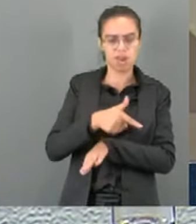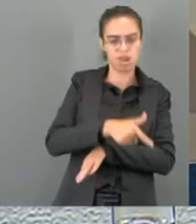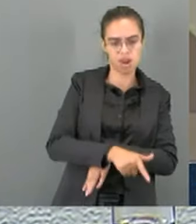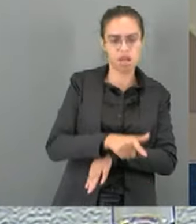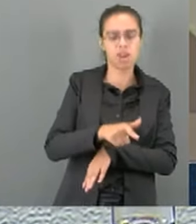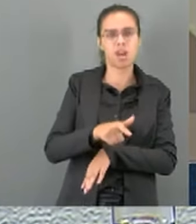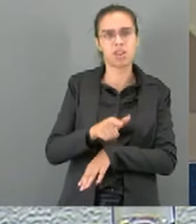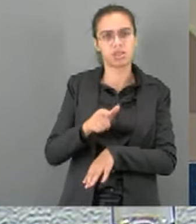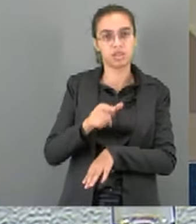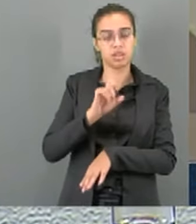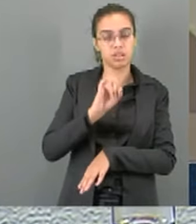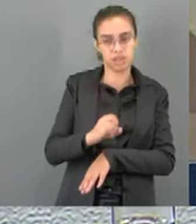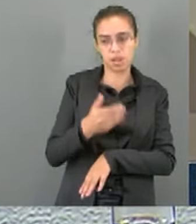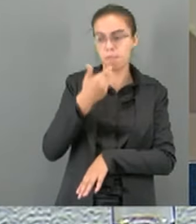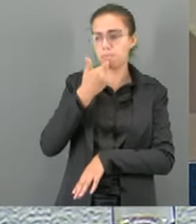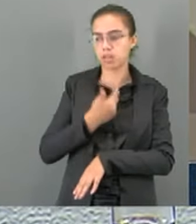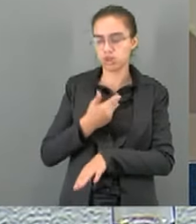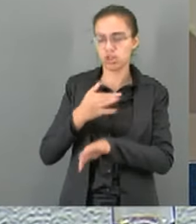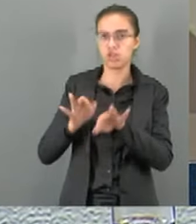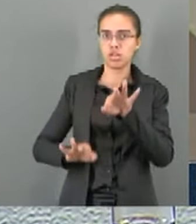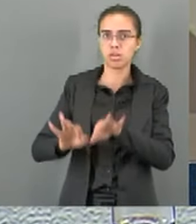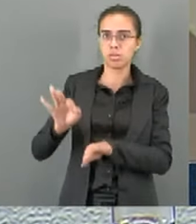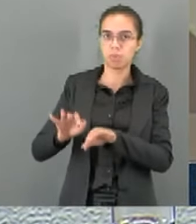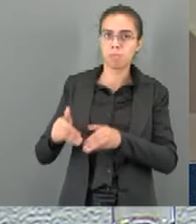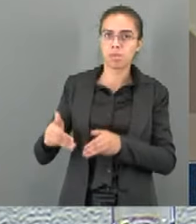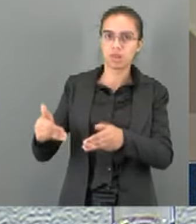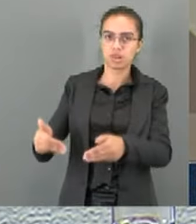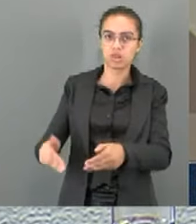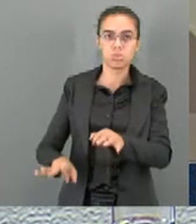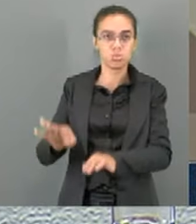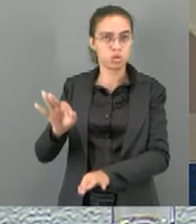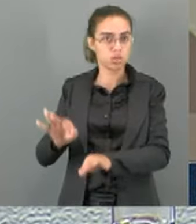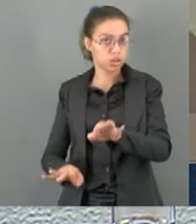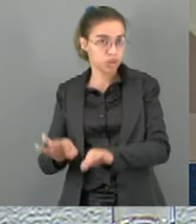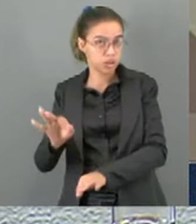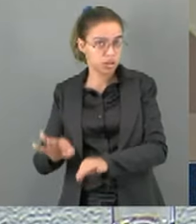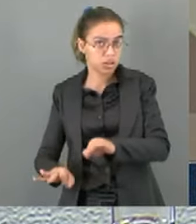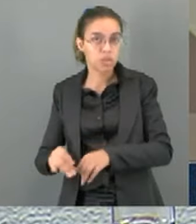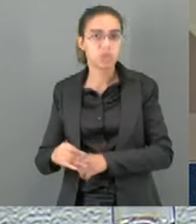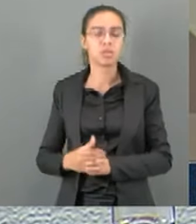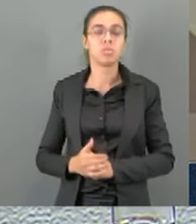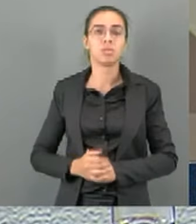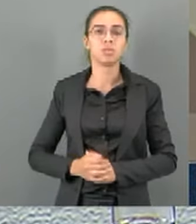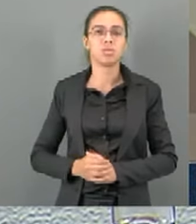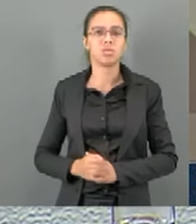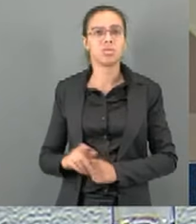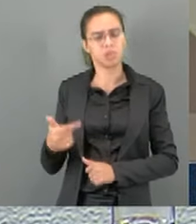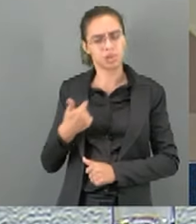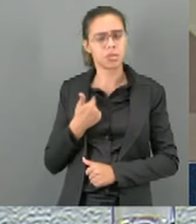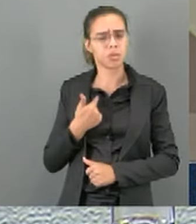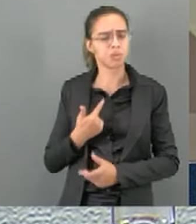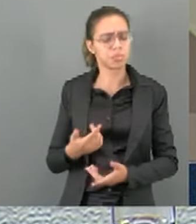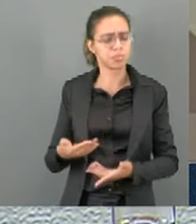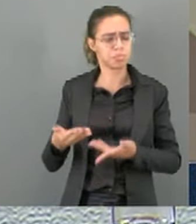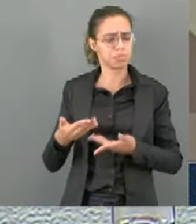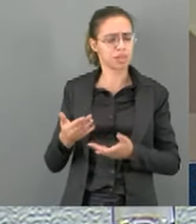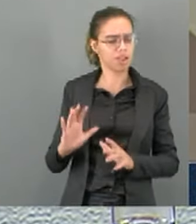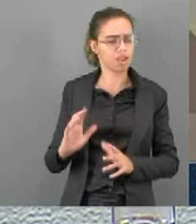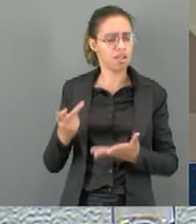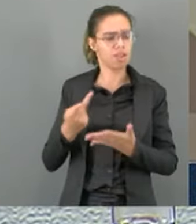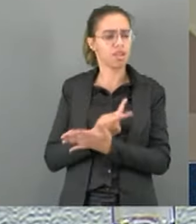caso de repercussão interestadual que exige uma repressão uniforme. E a gente adotou o entendimento que, nesses casos, se